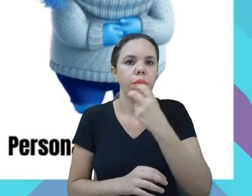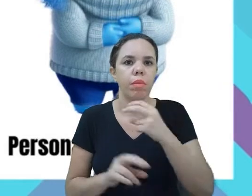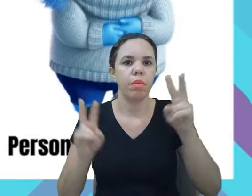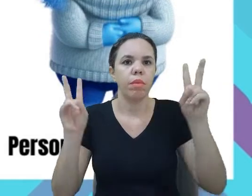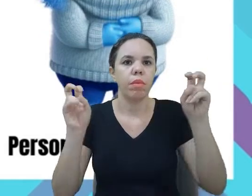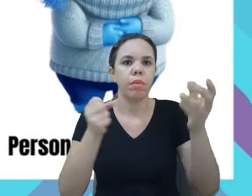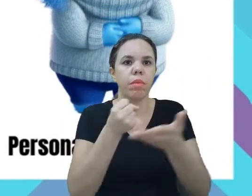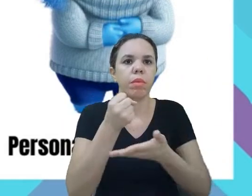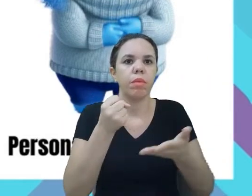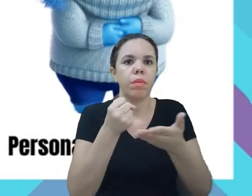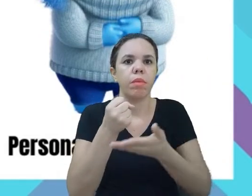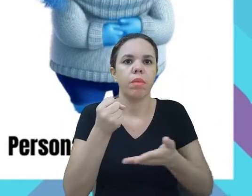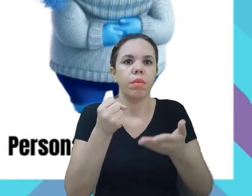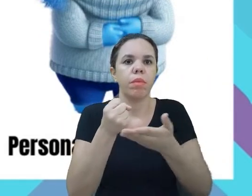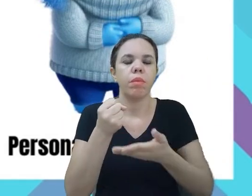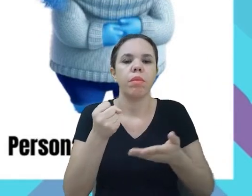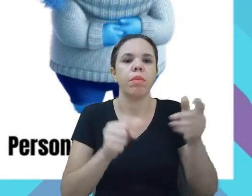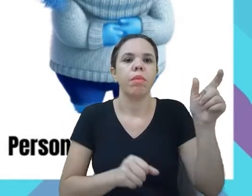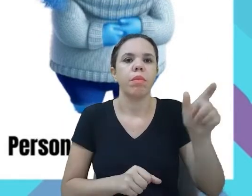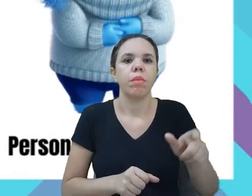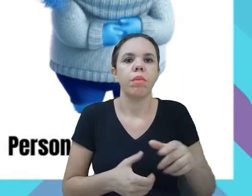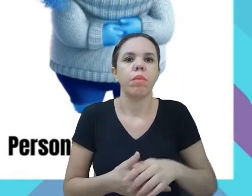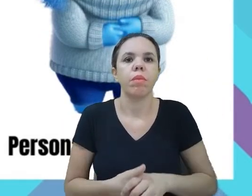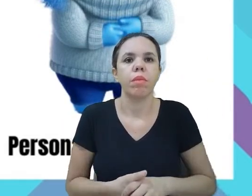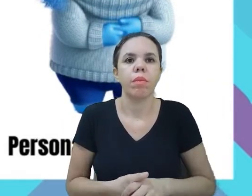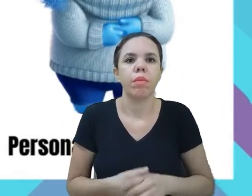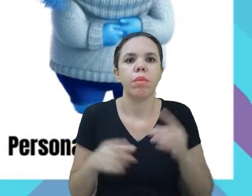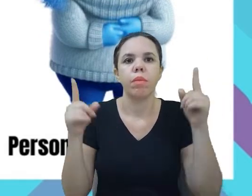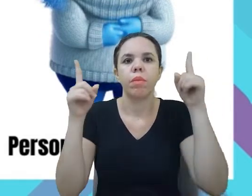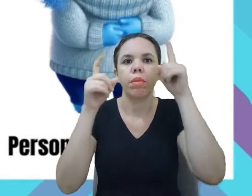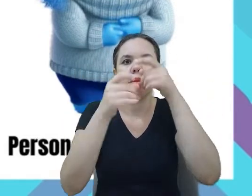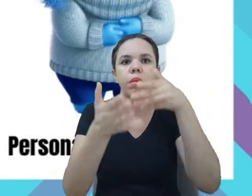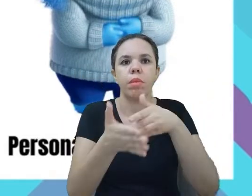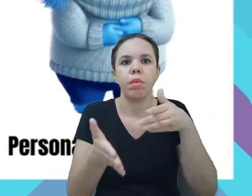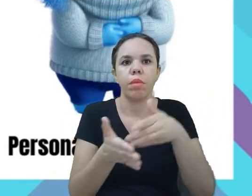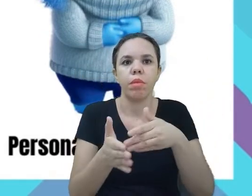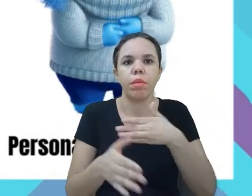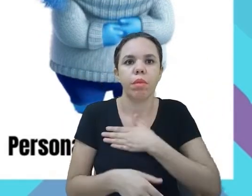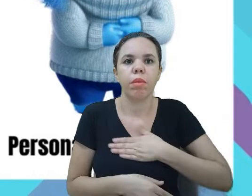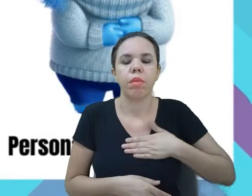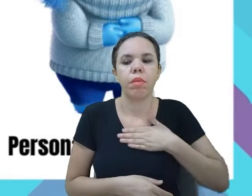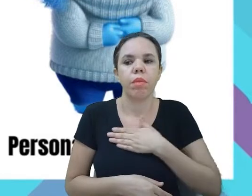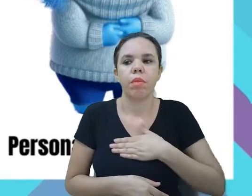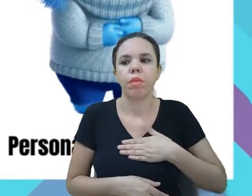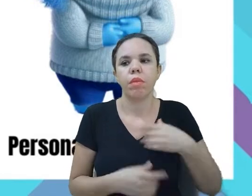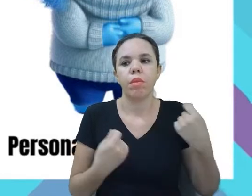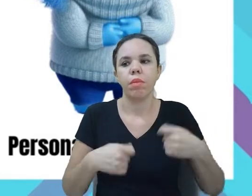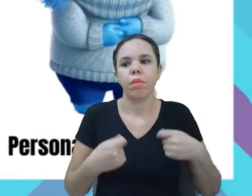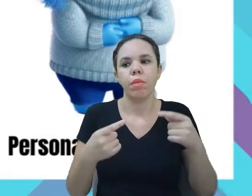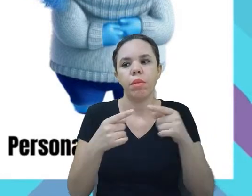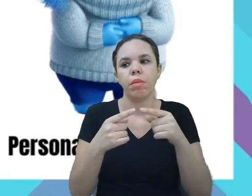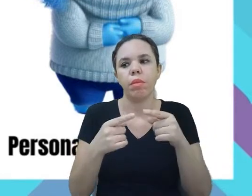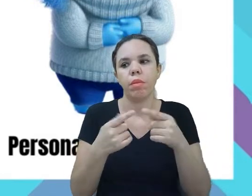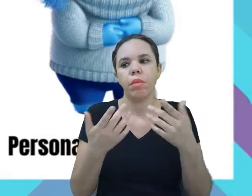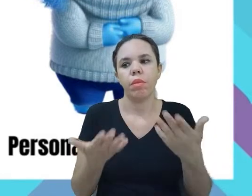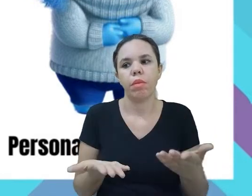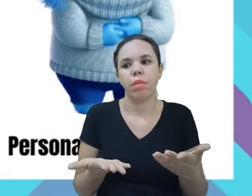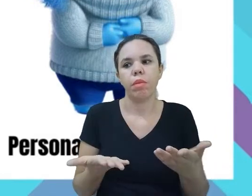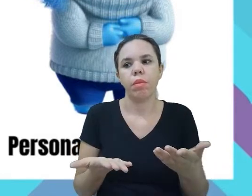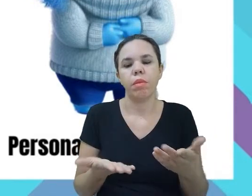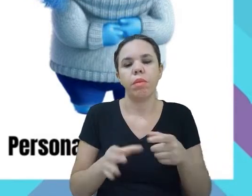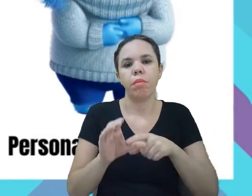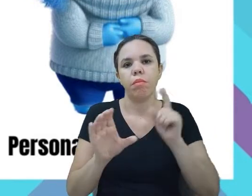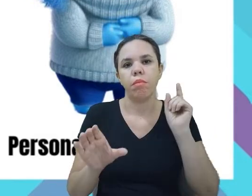do oral, a questão básica do indivíduo oral é a dificuldade de buscar satisfazer suas